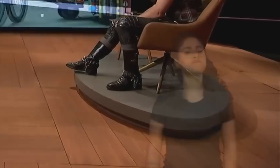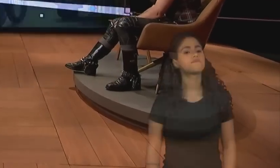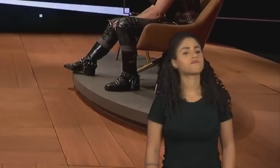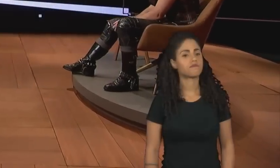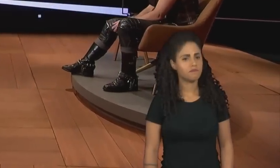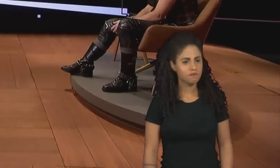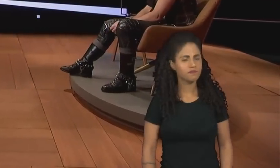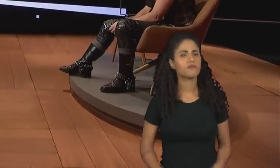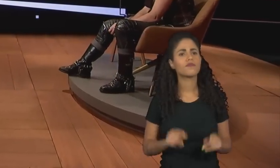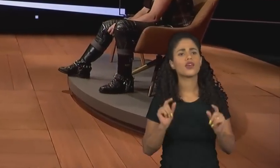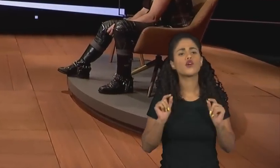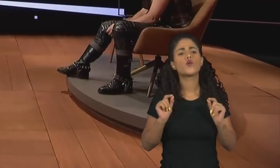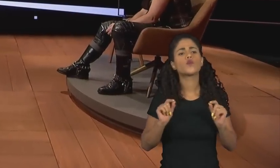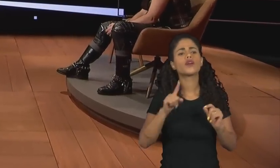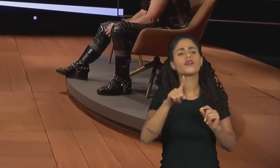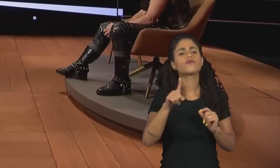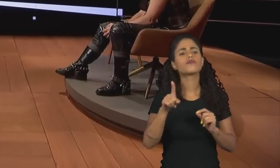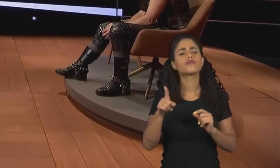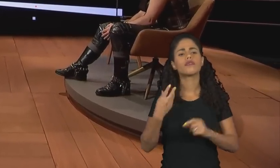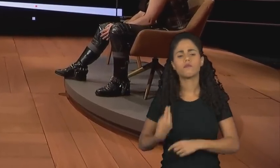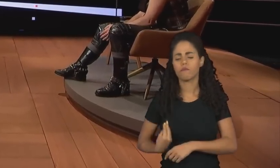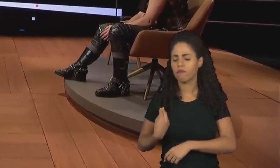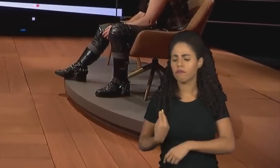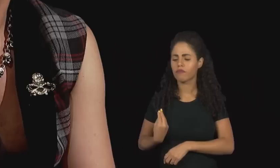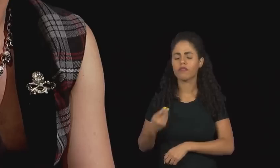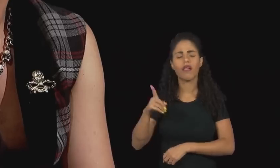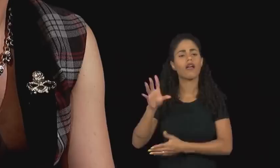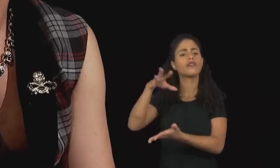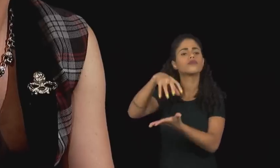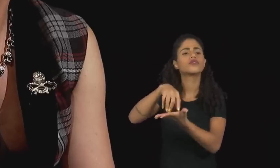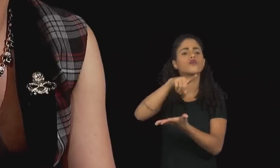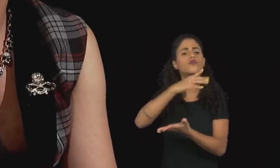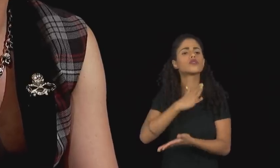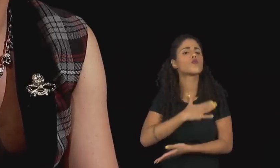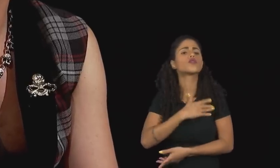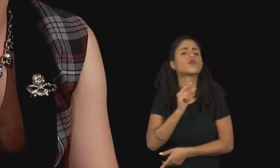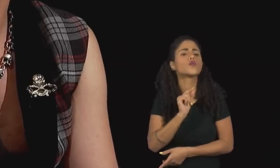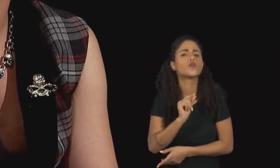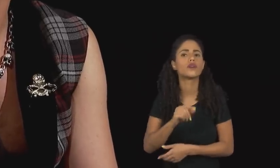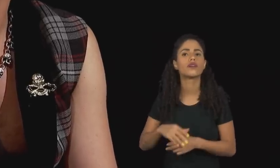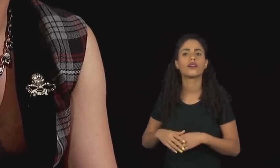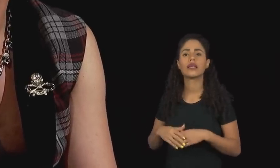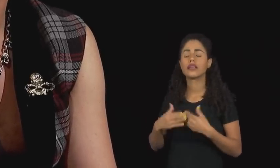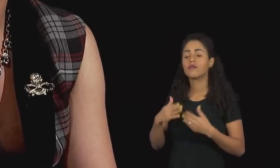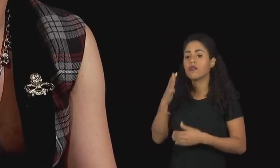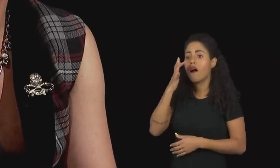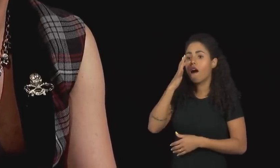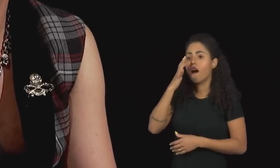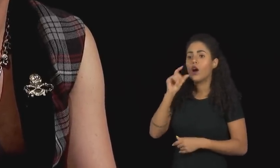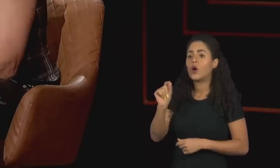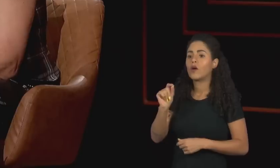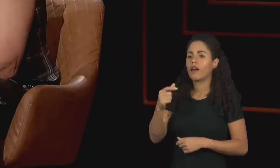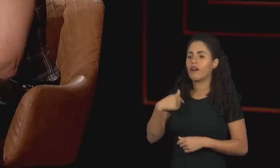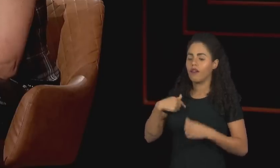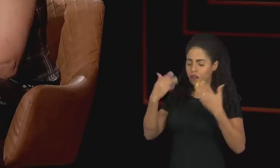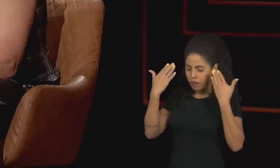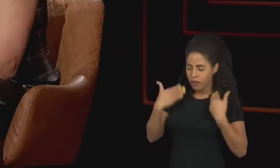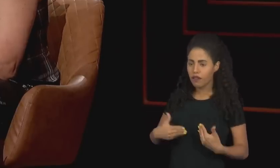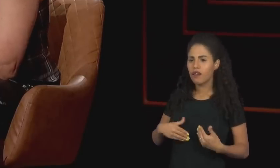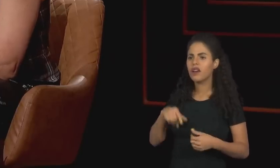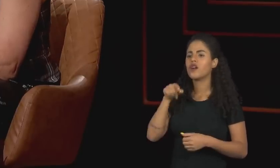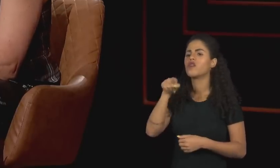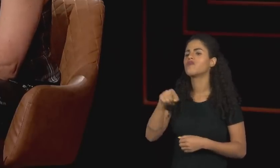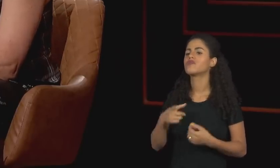Supla, o que é que te levou a morar pro centro e o que é que te encanta lá? O que me levou, porque acho que eu era tipo, meus amigos falam, você é